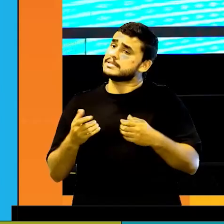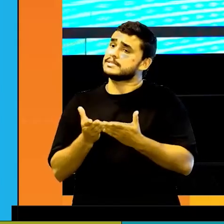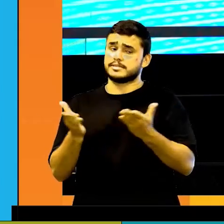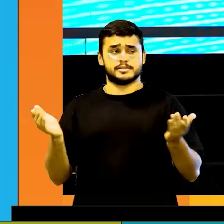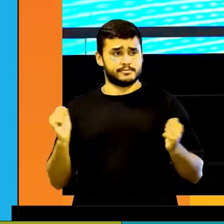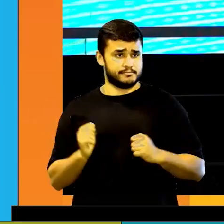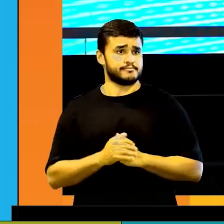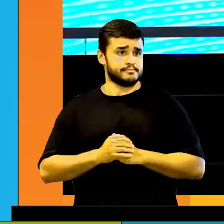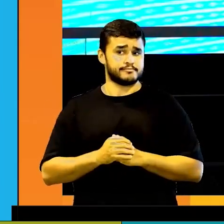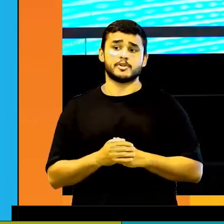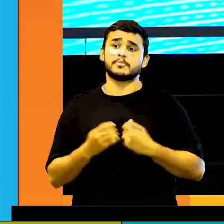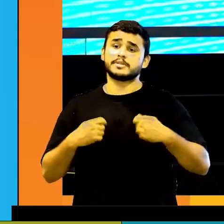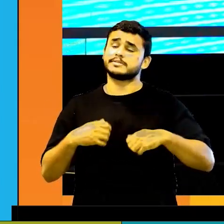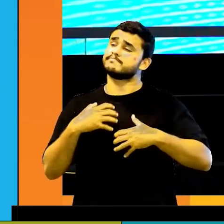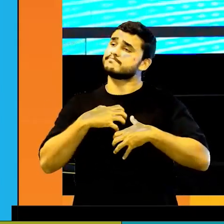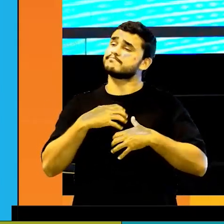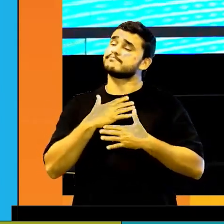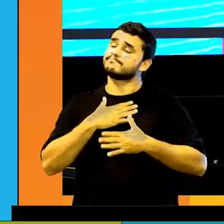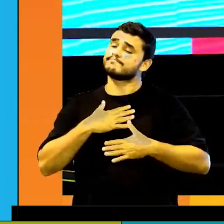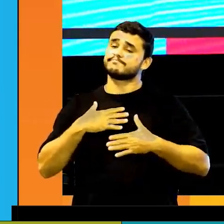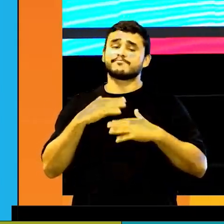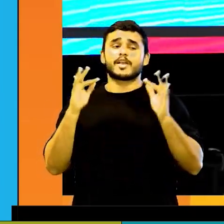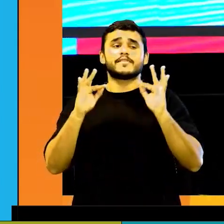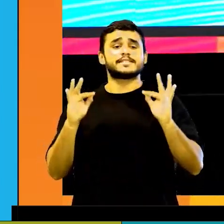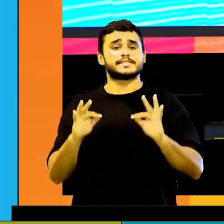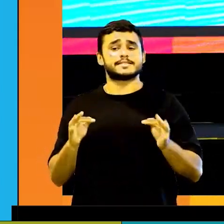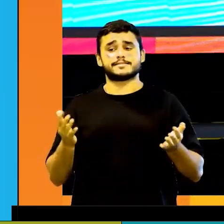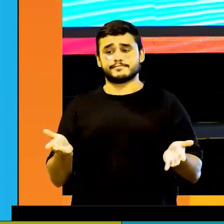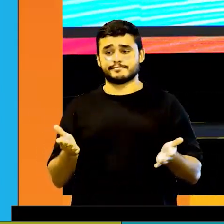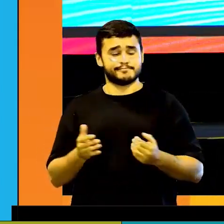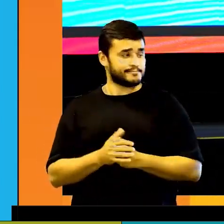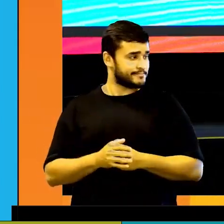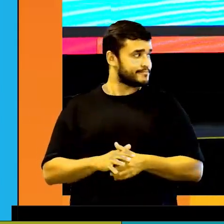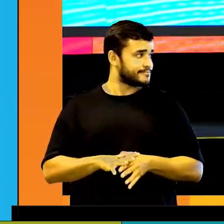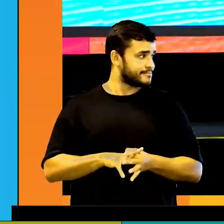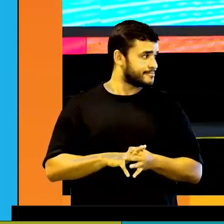coisa boa é ser feliz, tá?